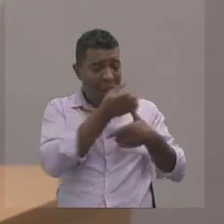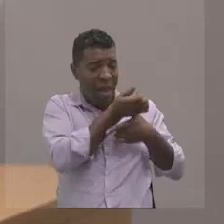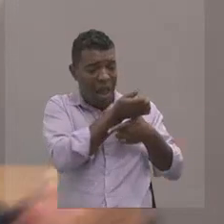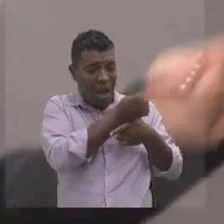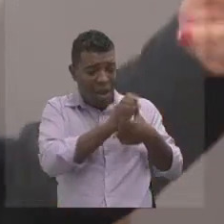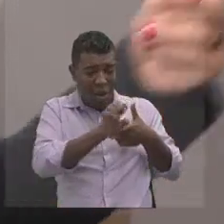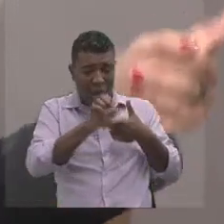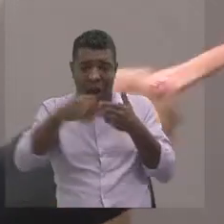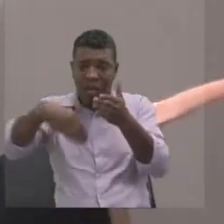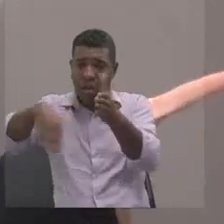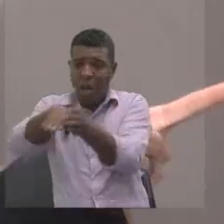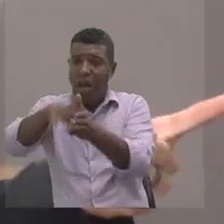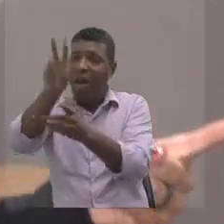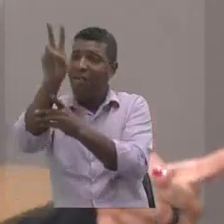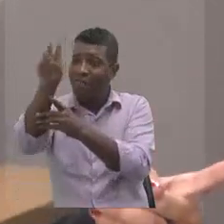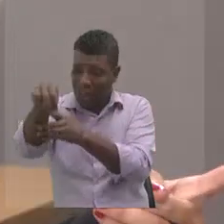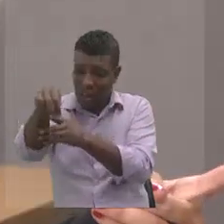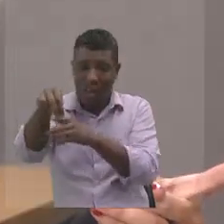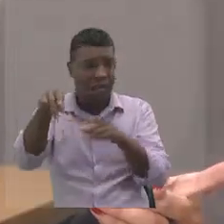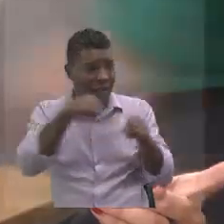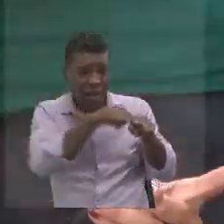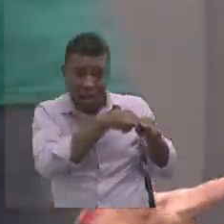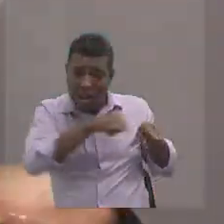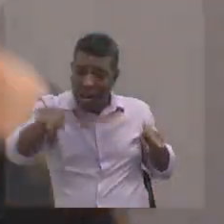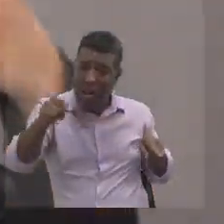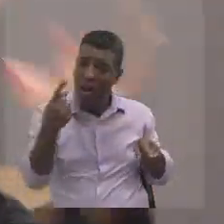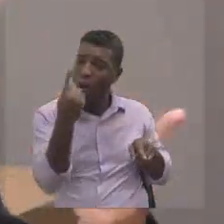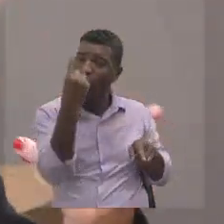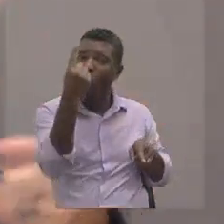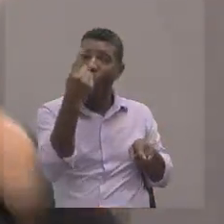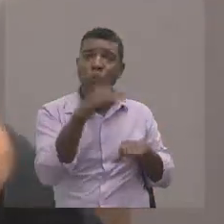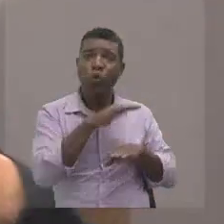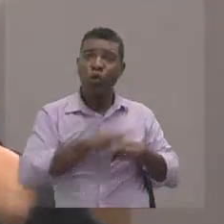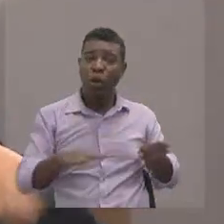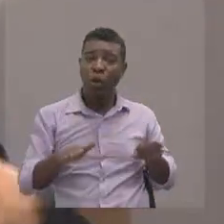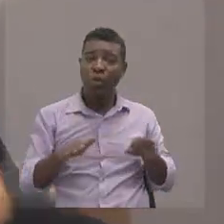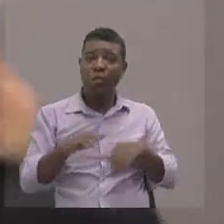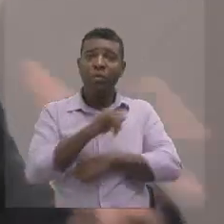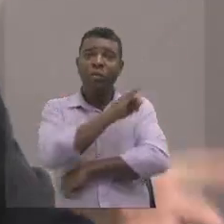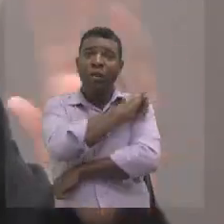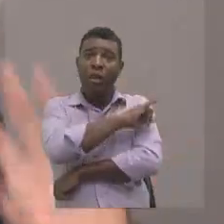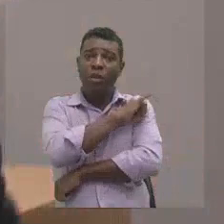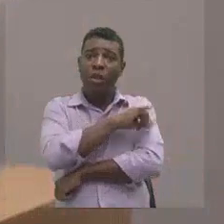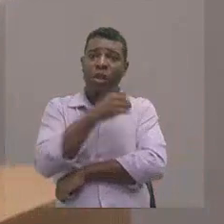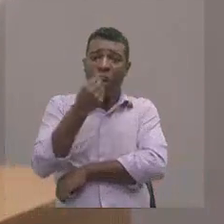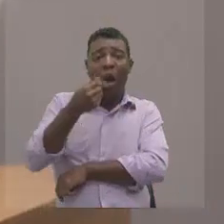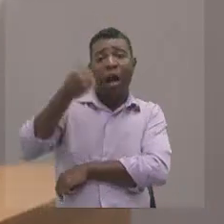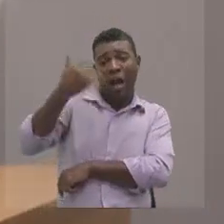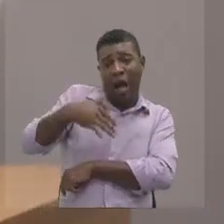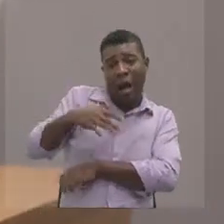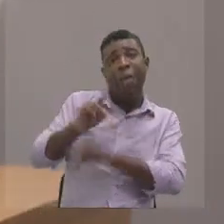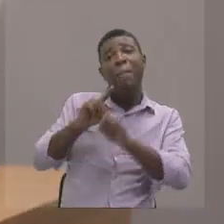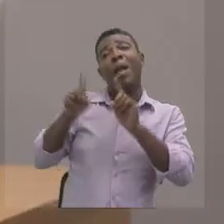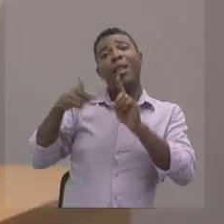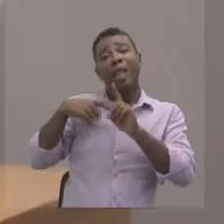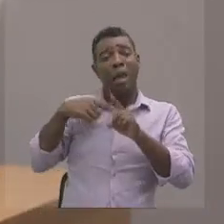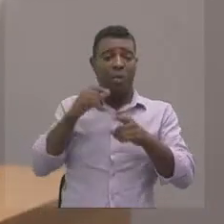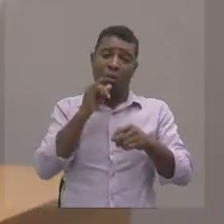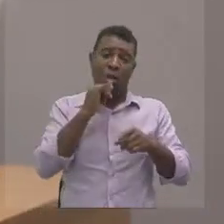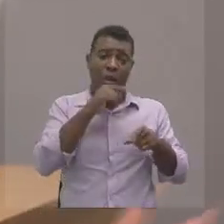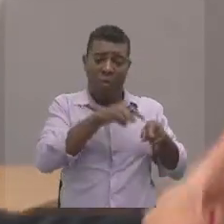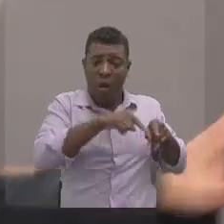um trecho de metrô Agora Rio de Janeiro é um pouco mais caro mas tem um número maior